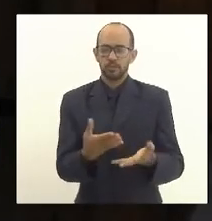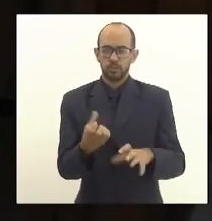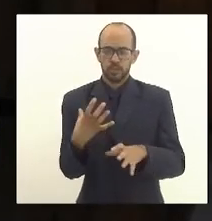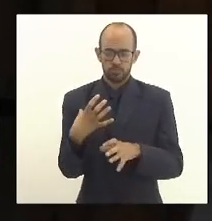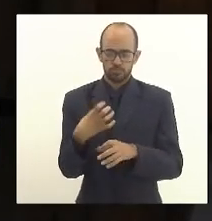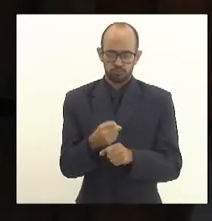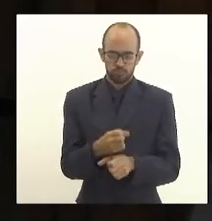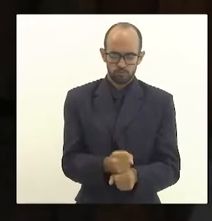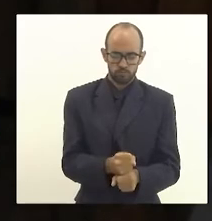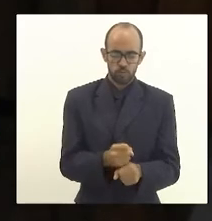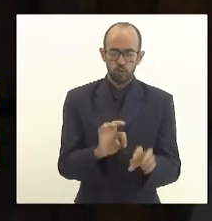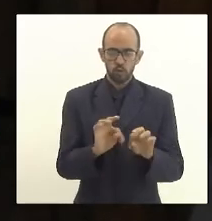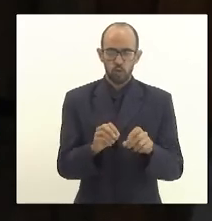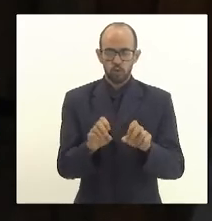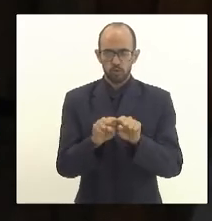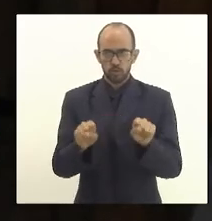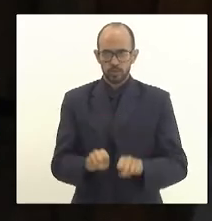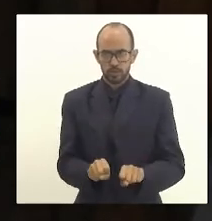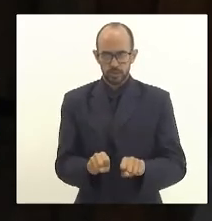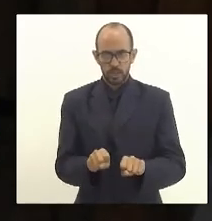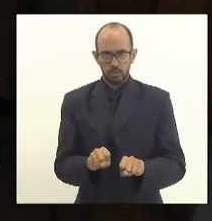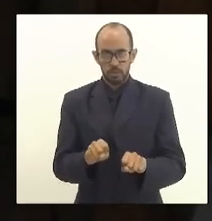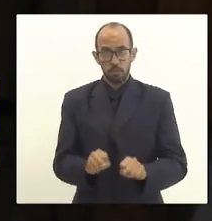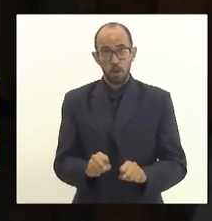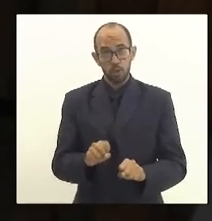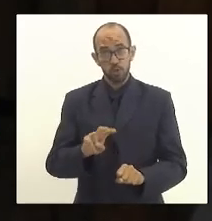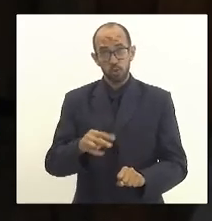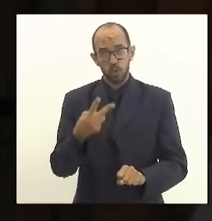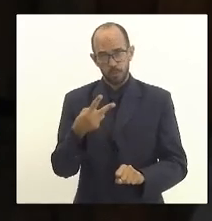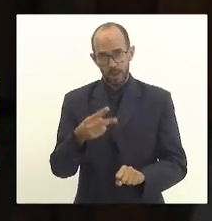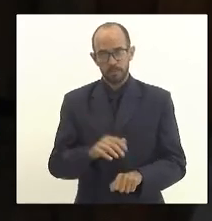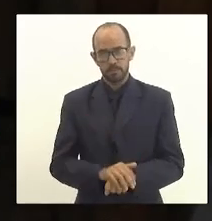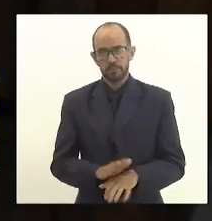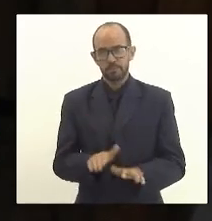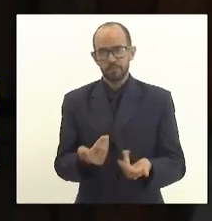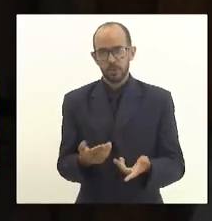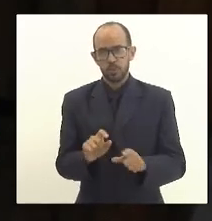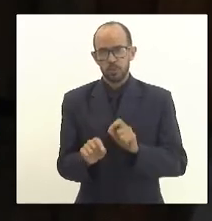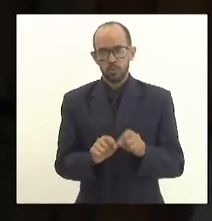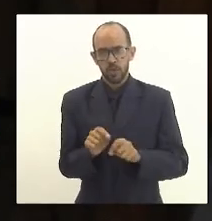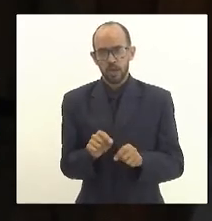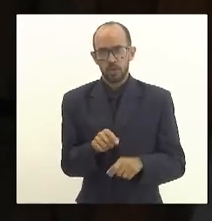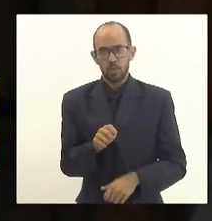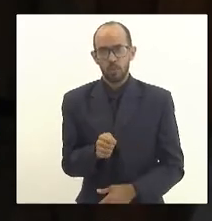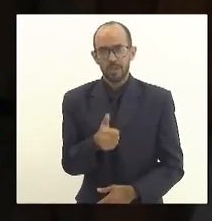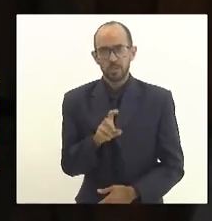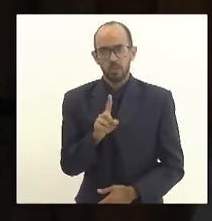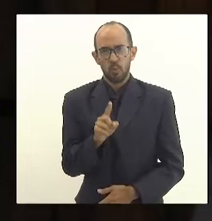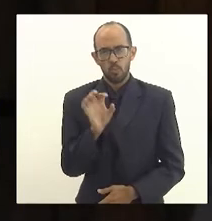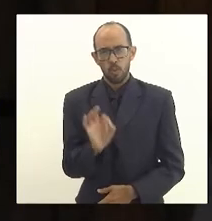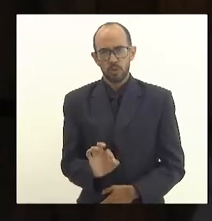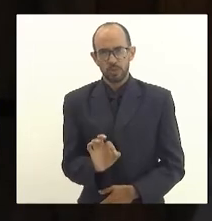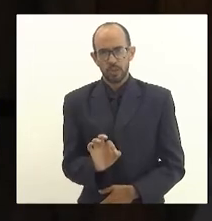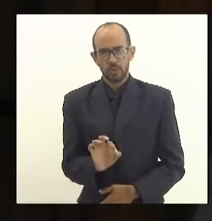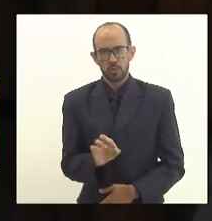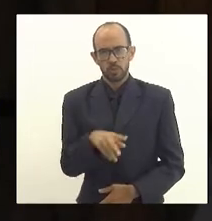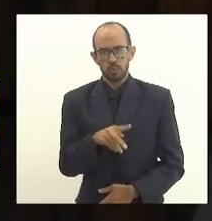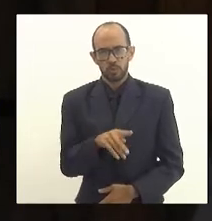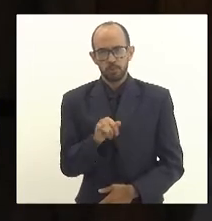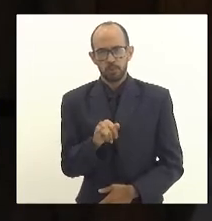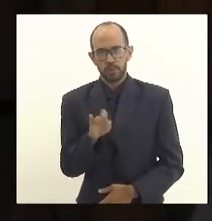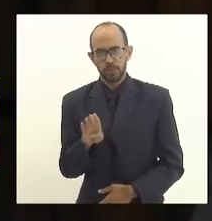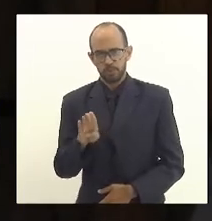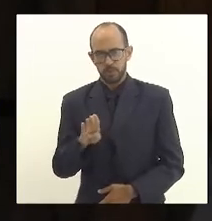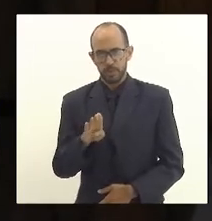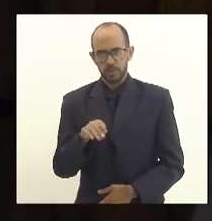o ecossistema inteiro do 5G, esse número chega a dobrar. Então, é quase que 1% do PIB brasileiro hoje, a